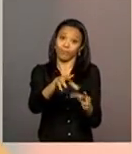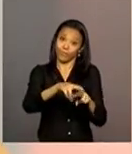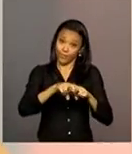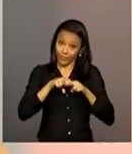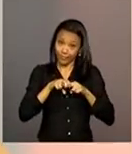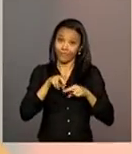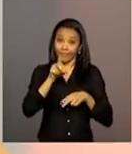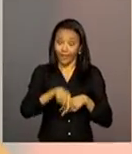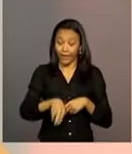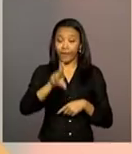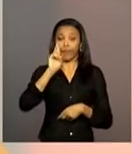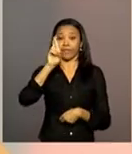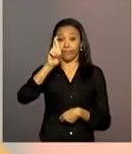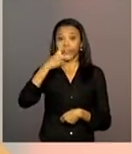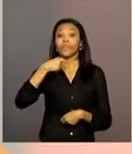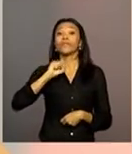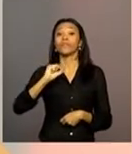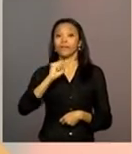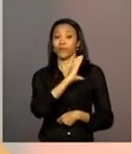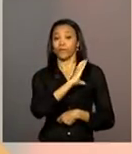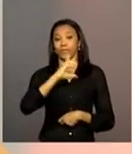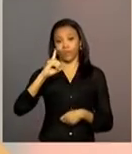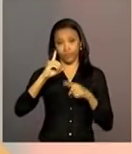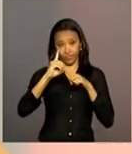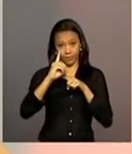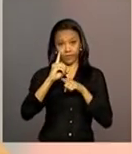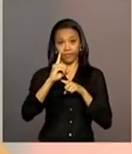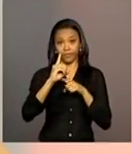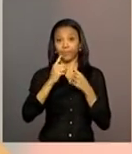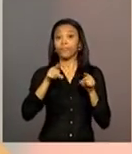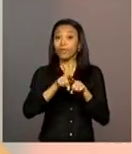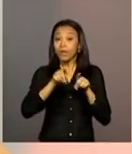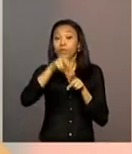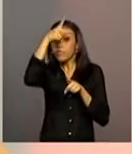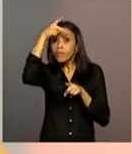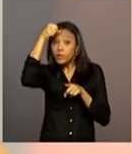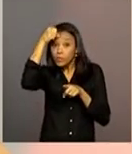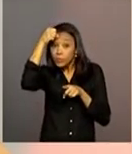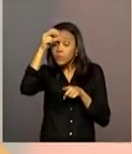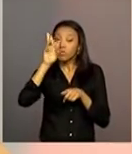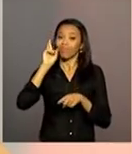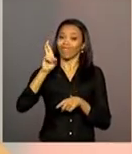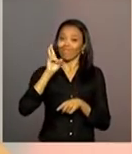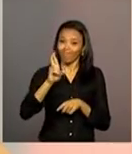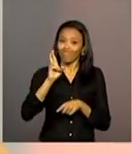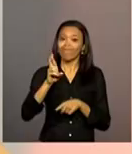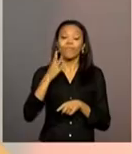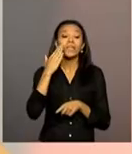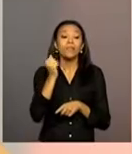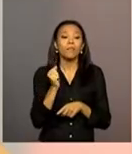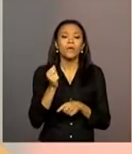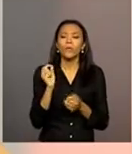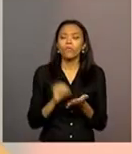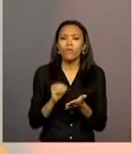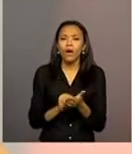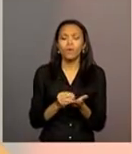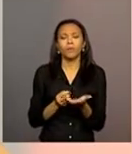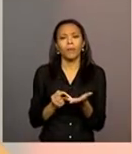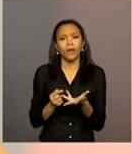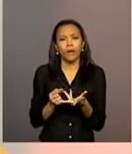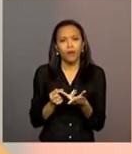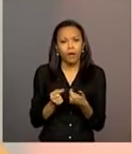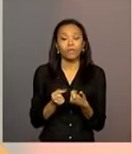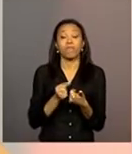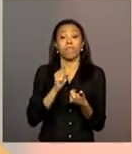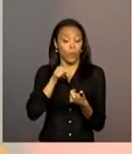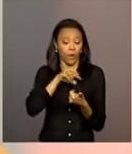responsabilidade do do gestor Municipal fazer esse mapeamento esse mapeamento para subsidiar né as equipes